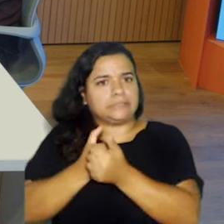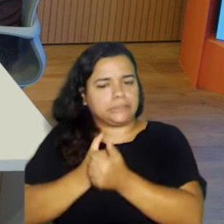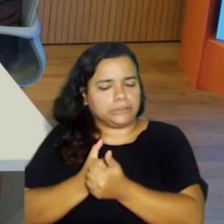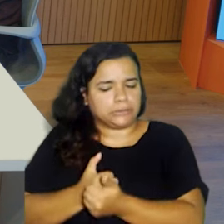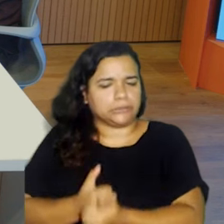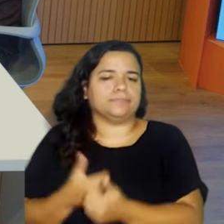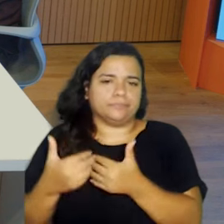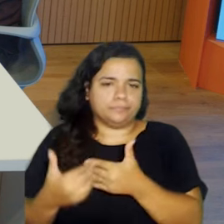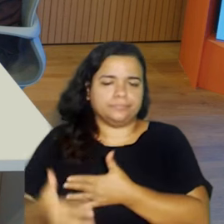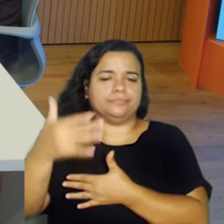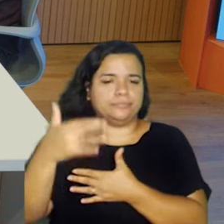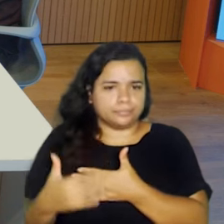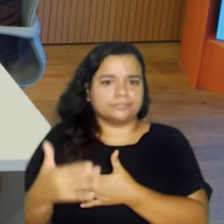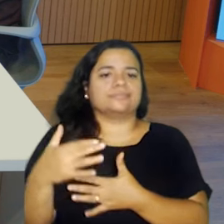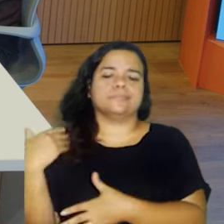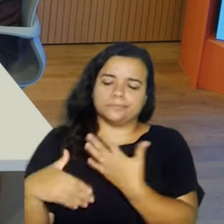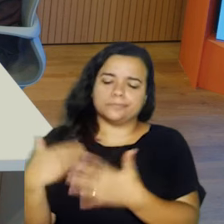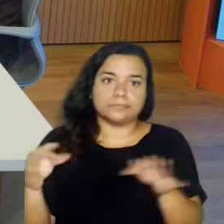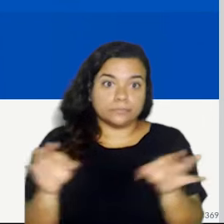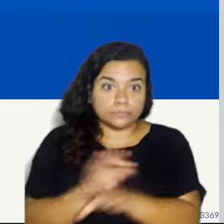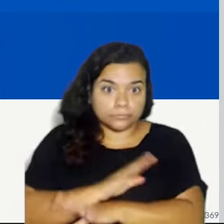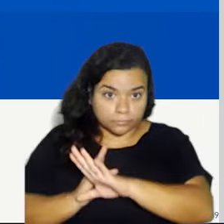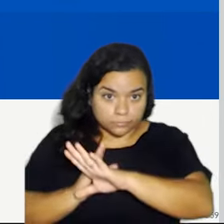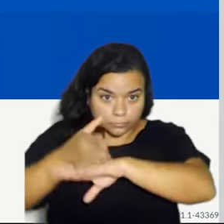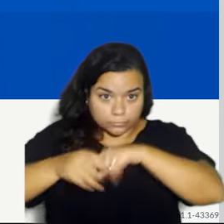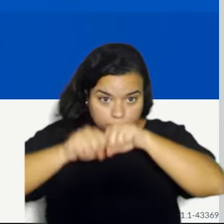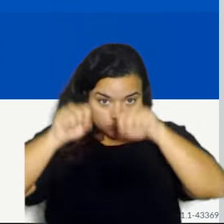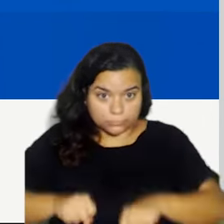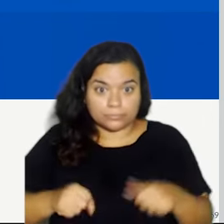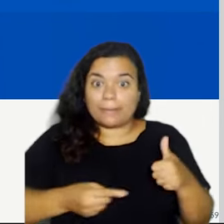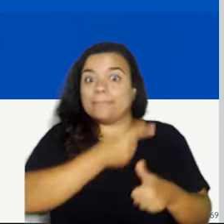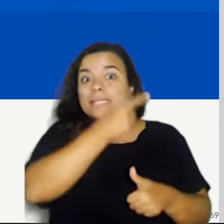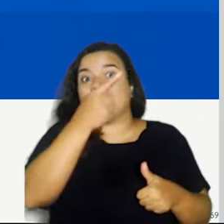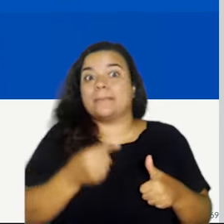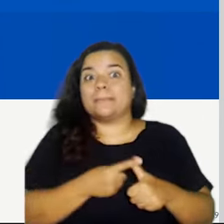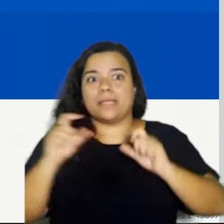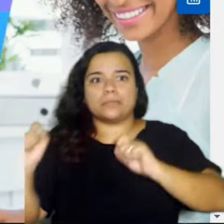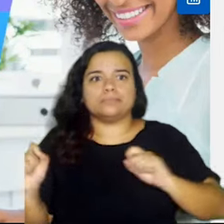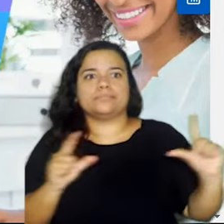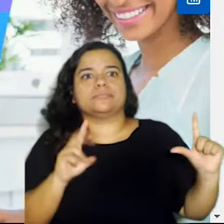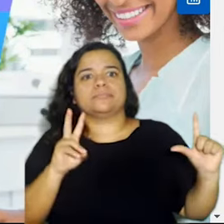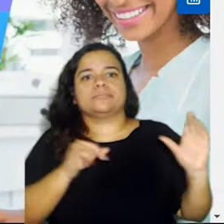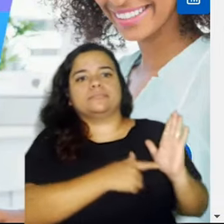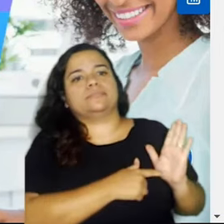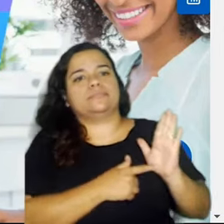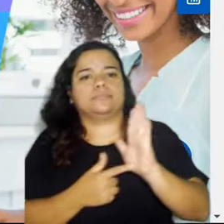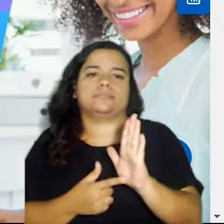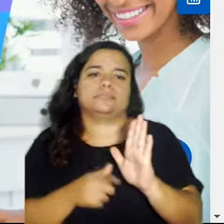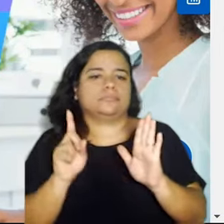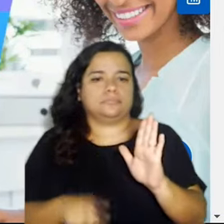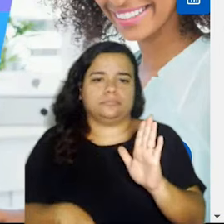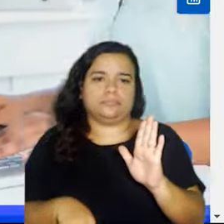seguindo o o trâmite feito o acesso ao sistema a primeira tela que a gente vai ter nele